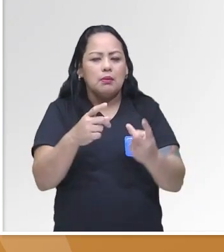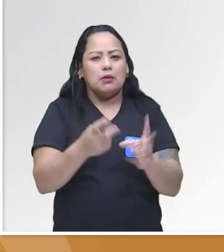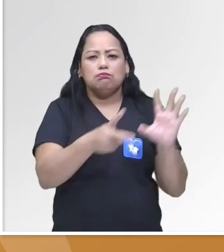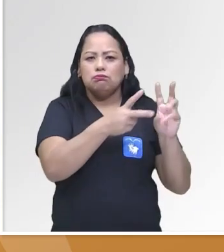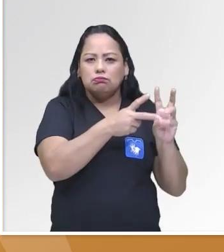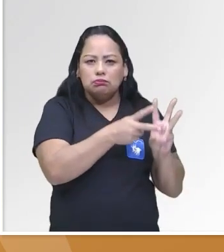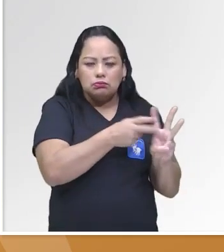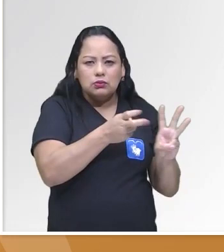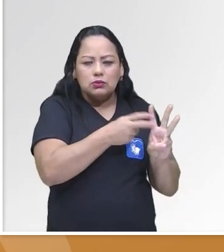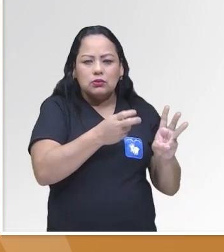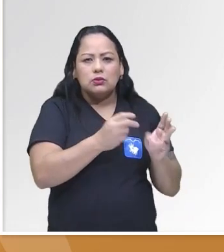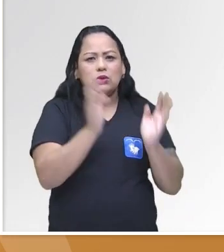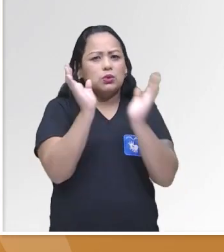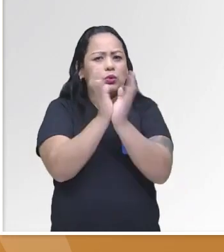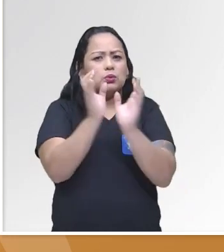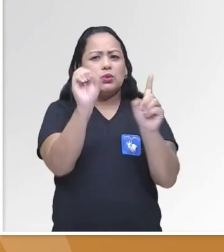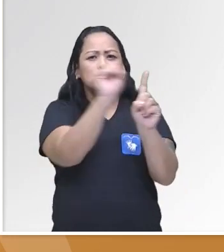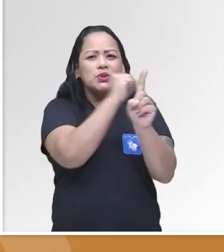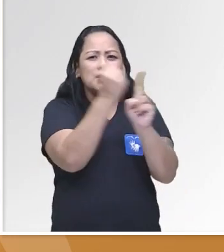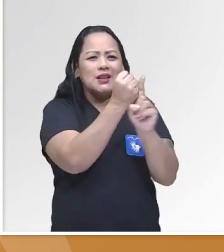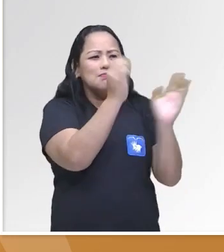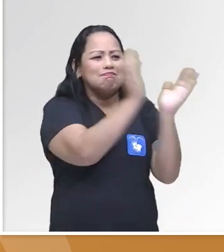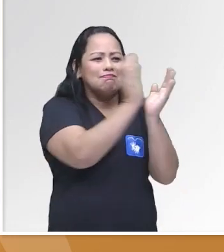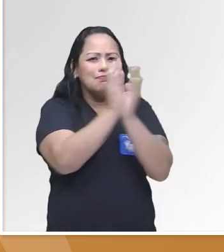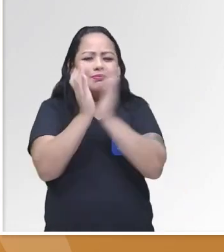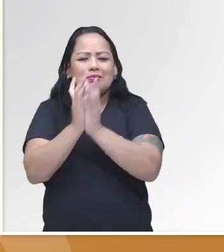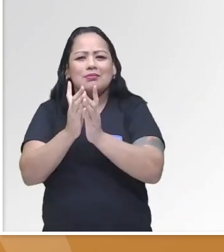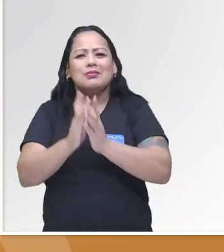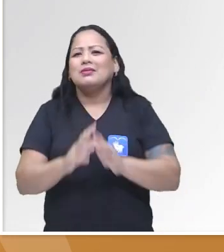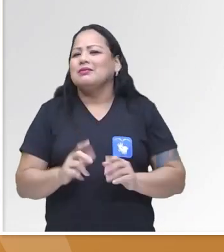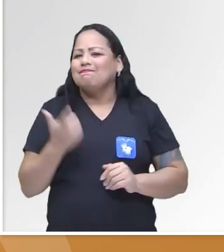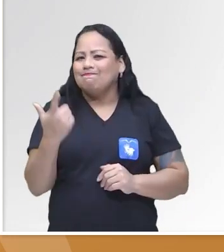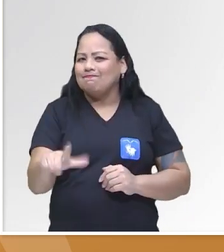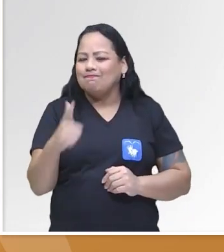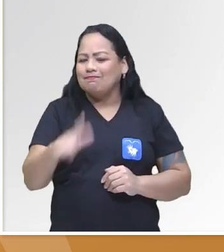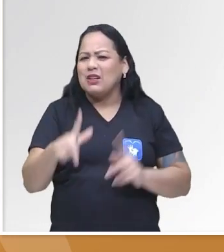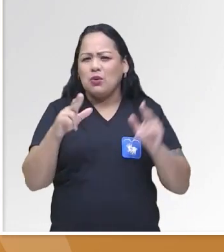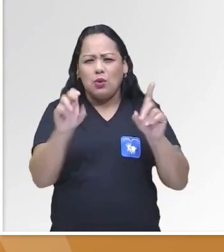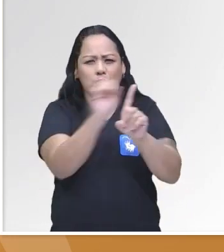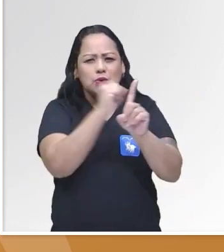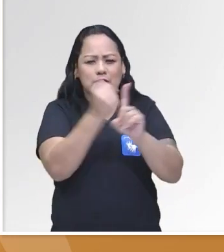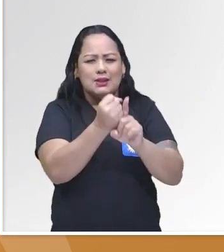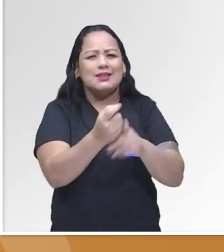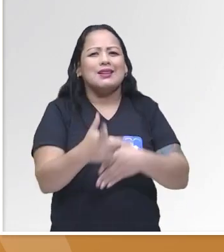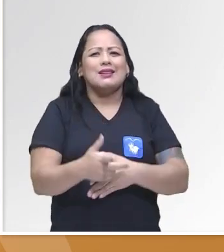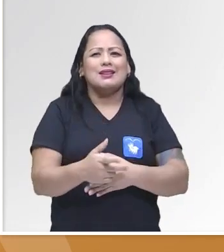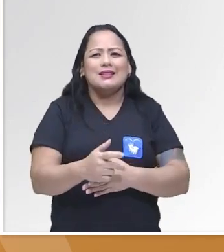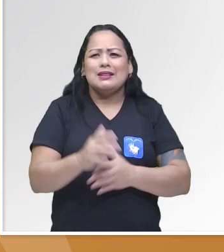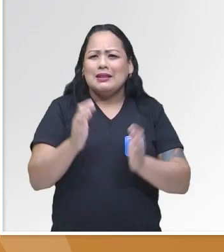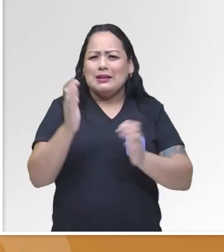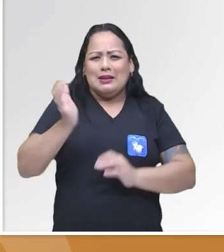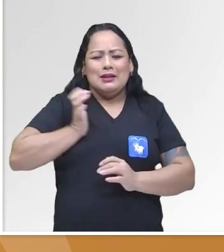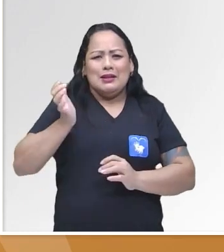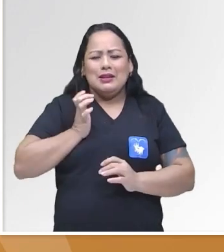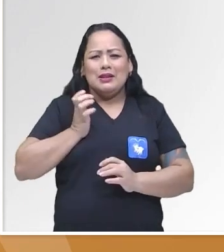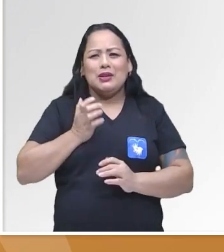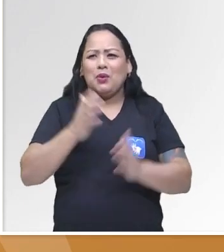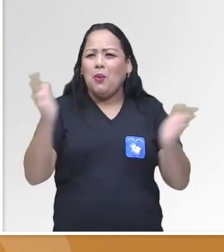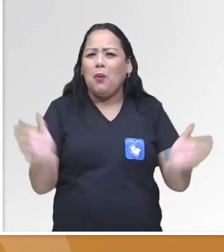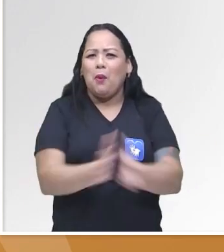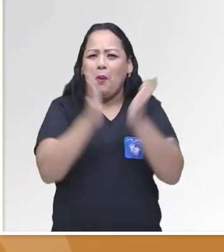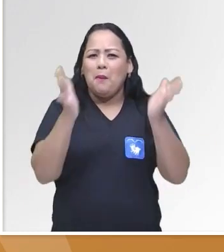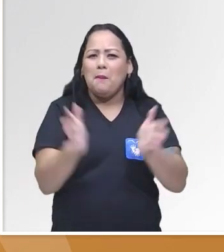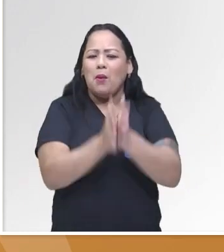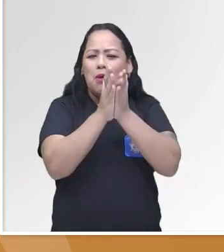não há classes sociais, como a do homem branco, rico, pobre, muito